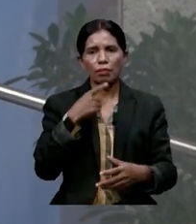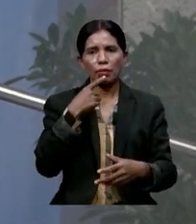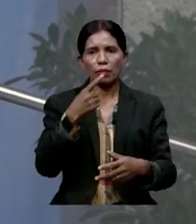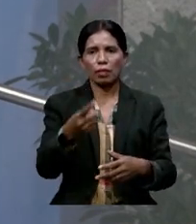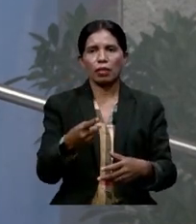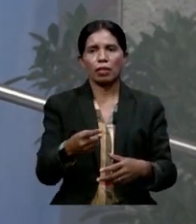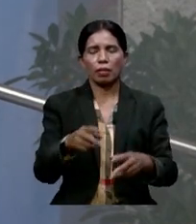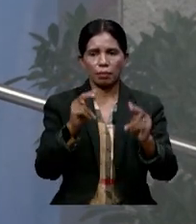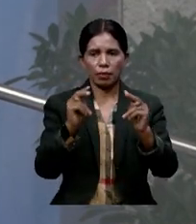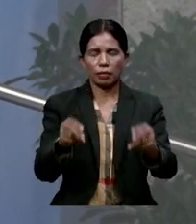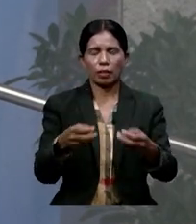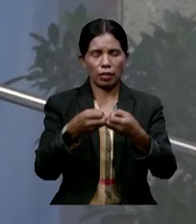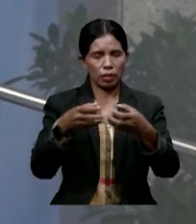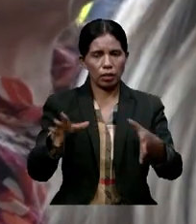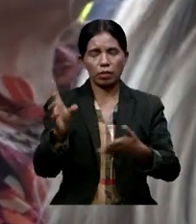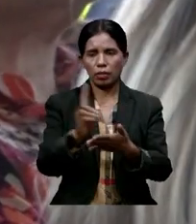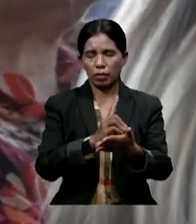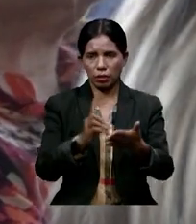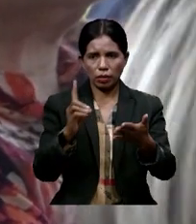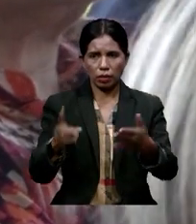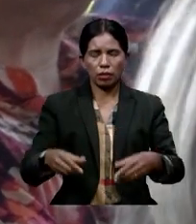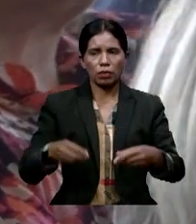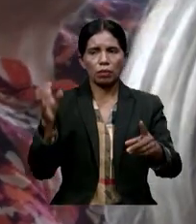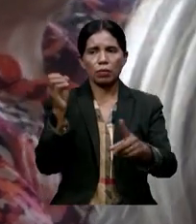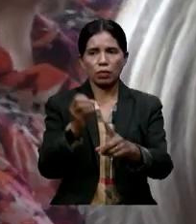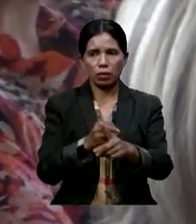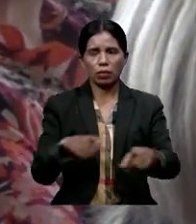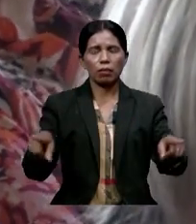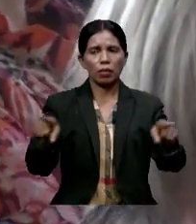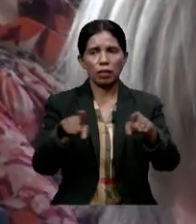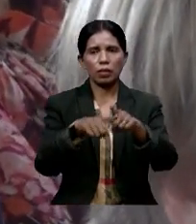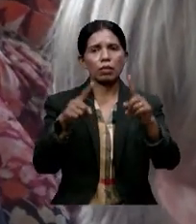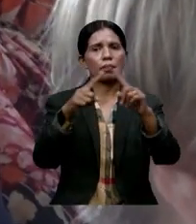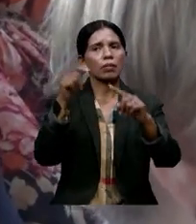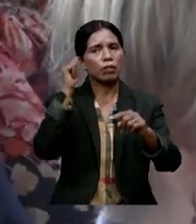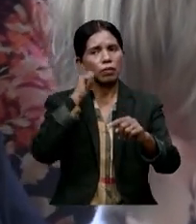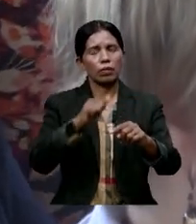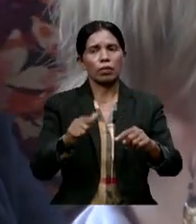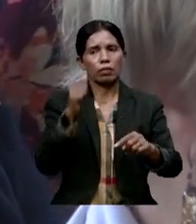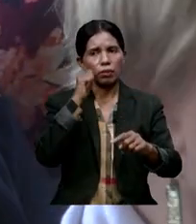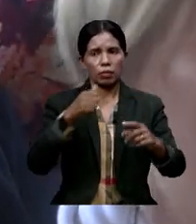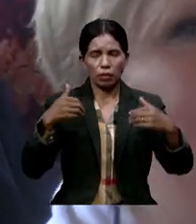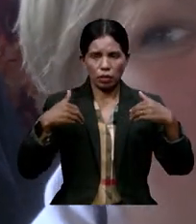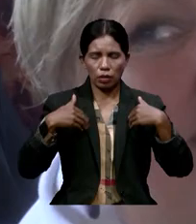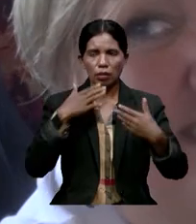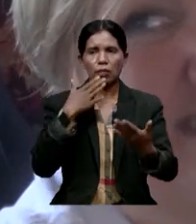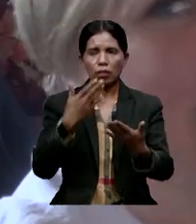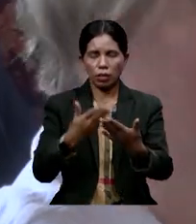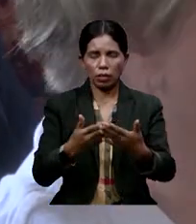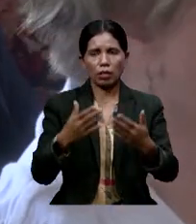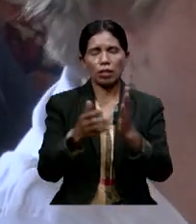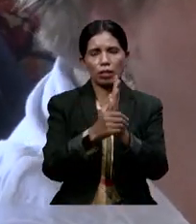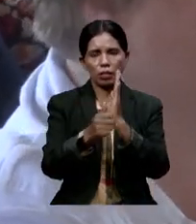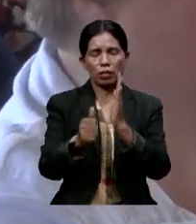Chatutan precisa lá com discriminação, onde foi oportunidade de ver a Nessa Bafeto, também afetamos e a habilidade na capacidade